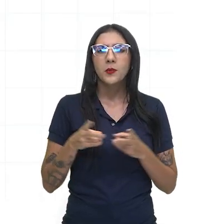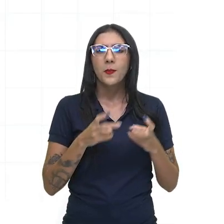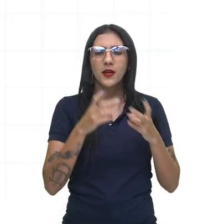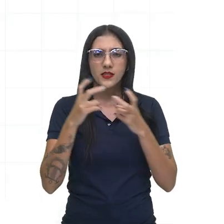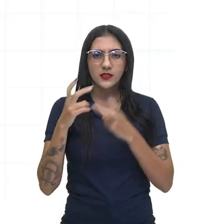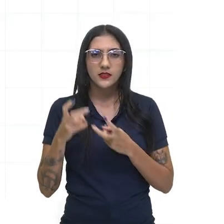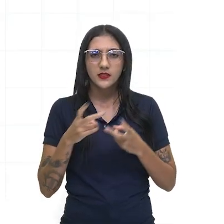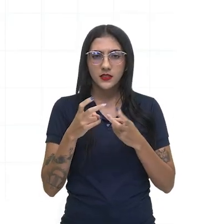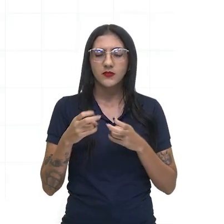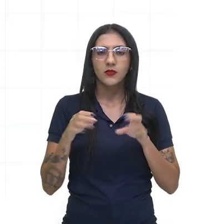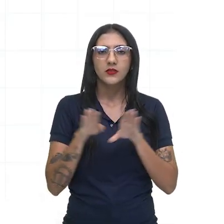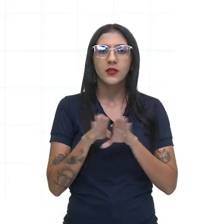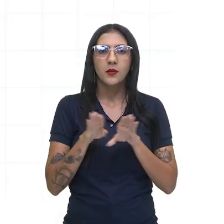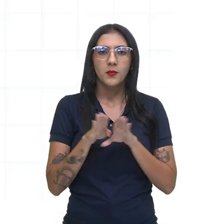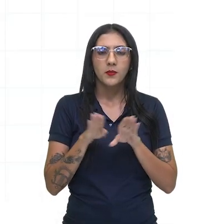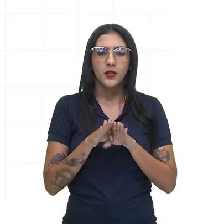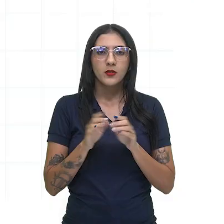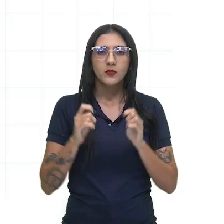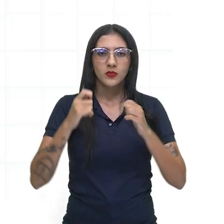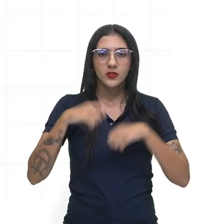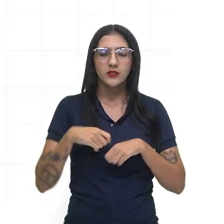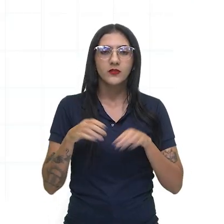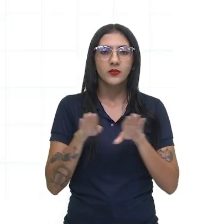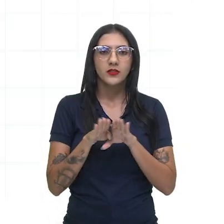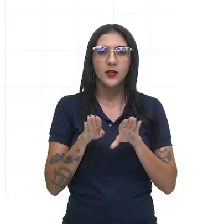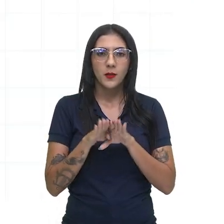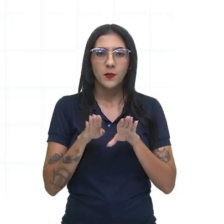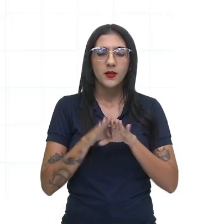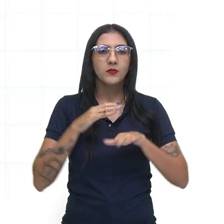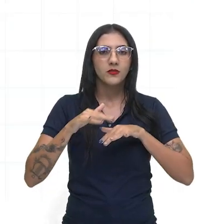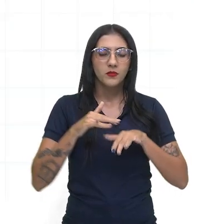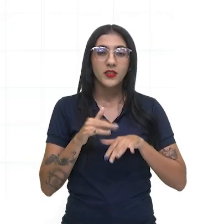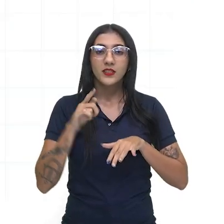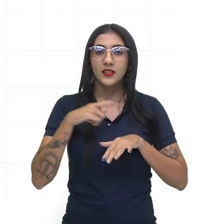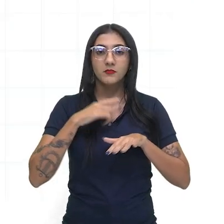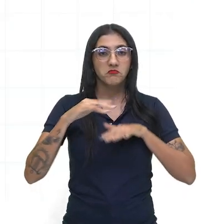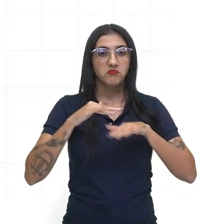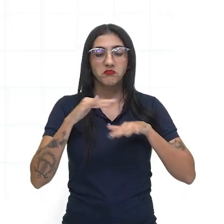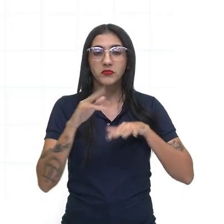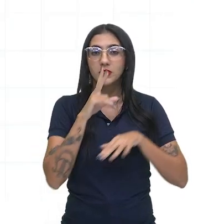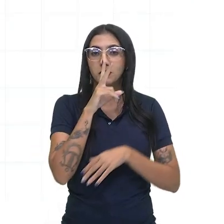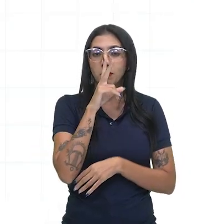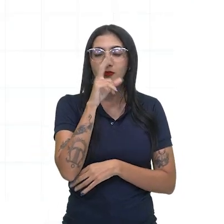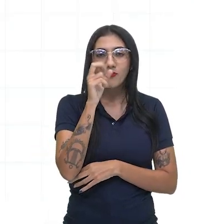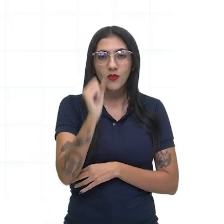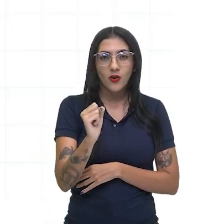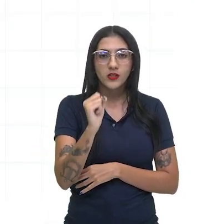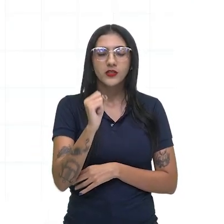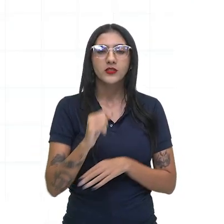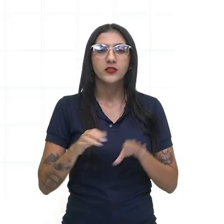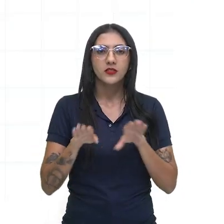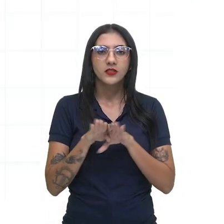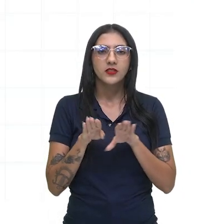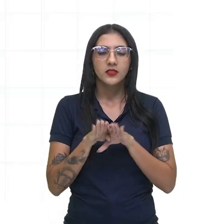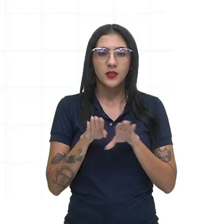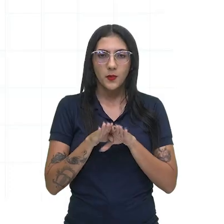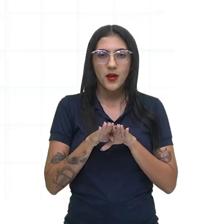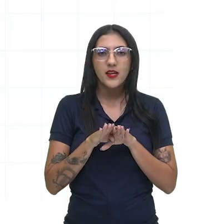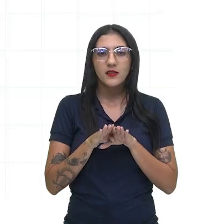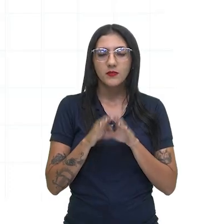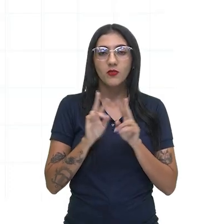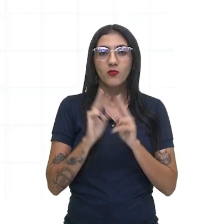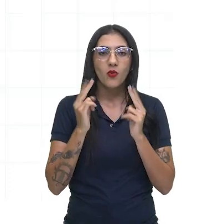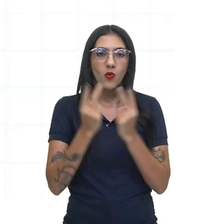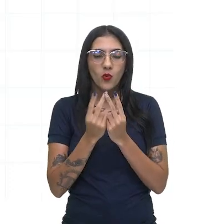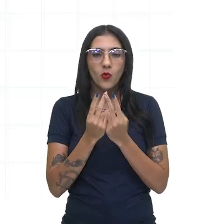na movimentação? Que a movimentação ela é muito intensa em relação à água, no